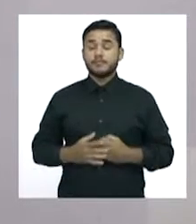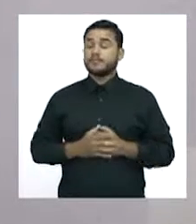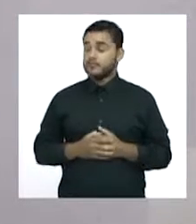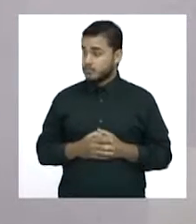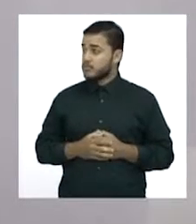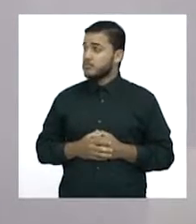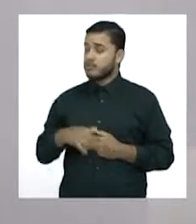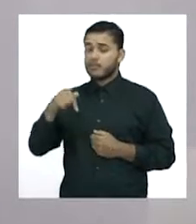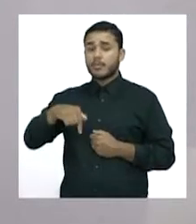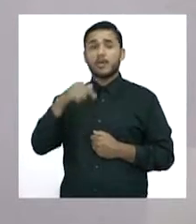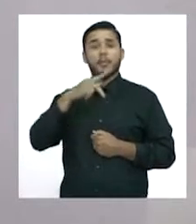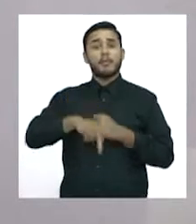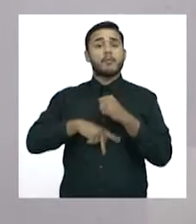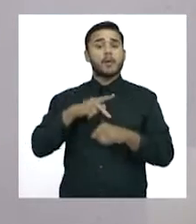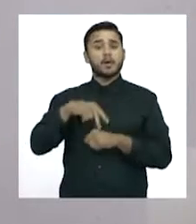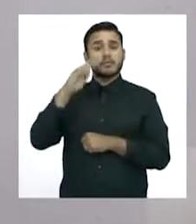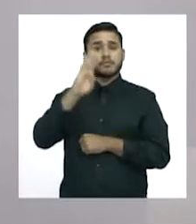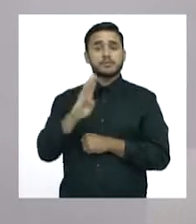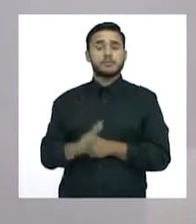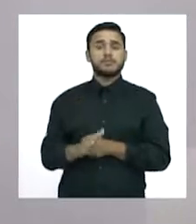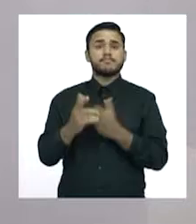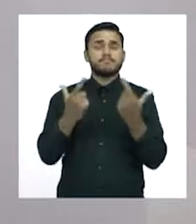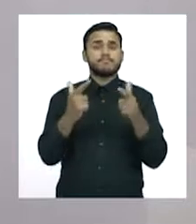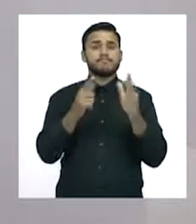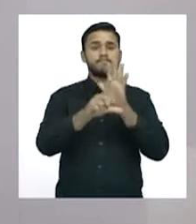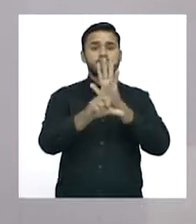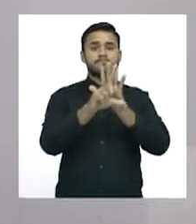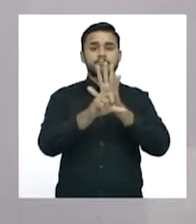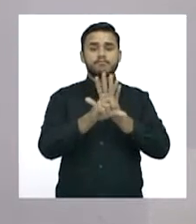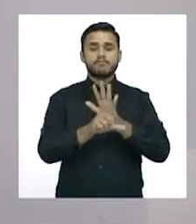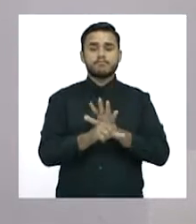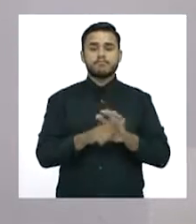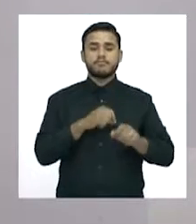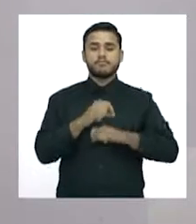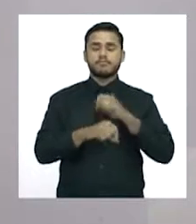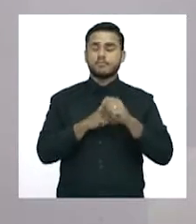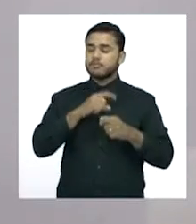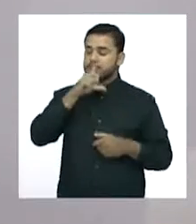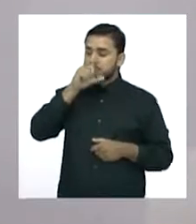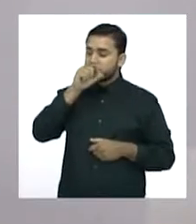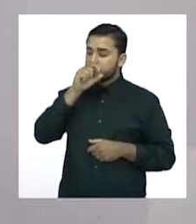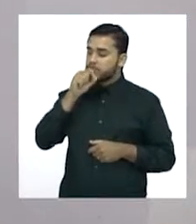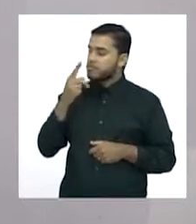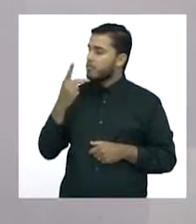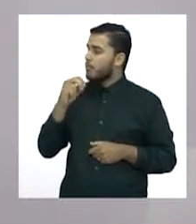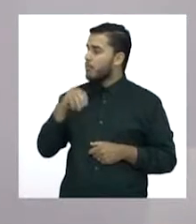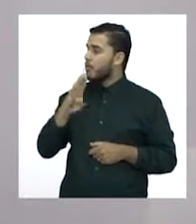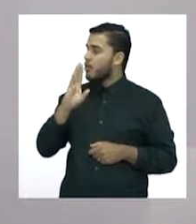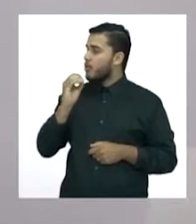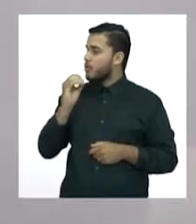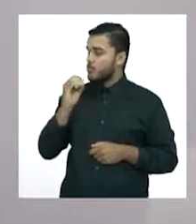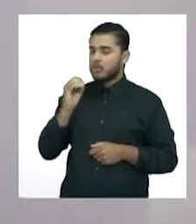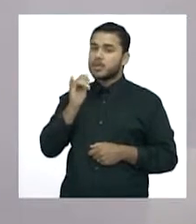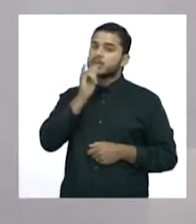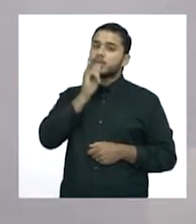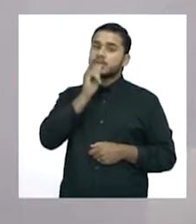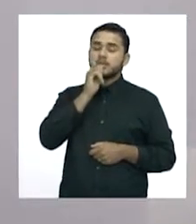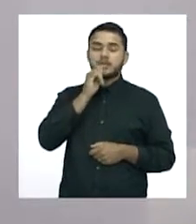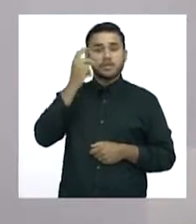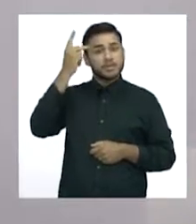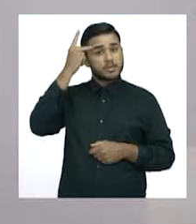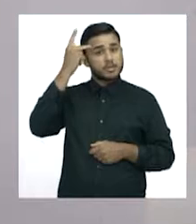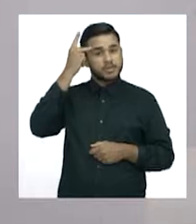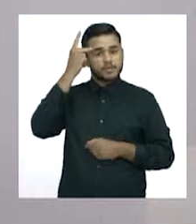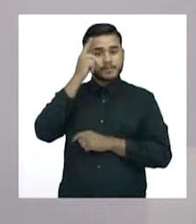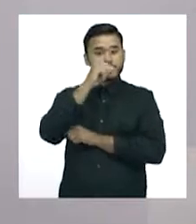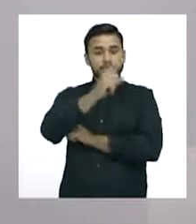tem no Brasil uma legislação muito clara do que fazer com relação aos pombos. Então, se a gente tomar como exemplo São Paulo, que